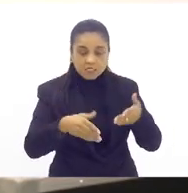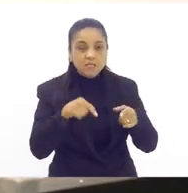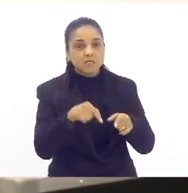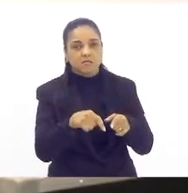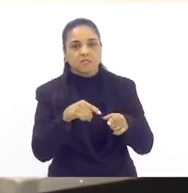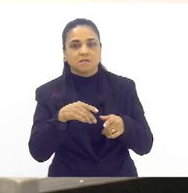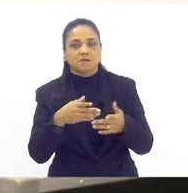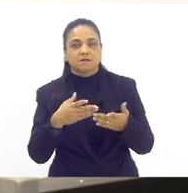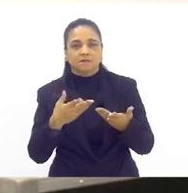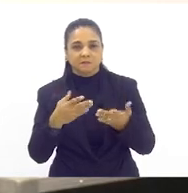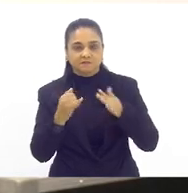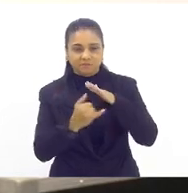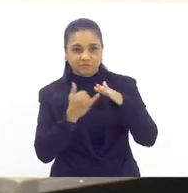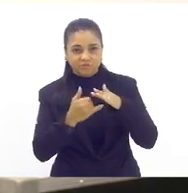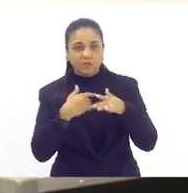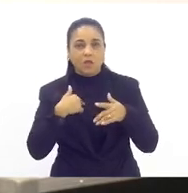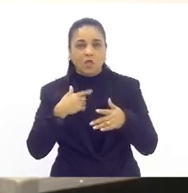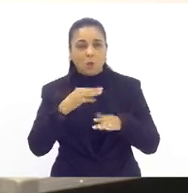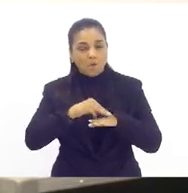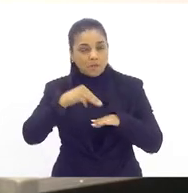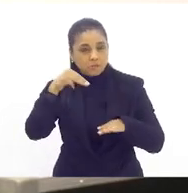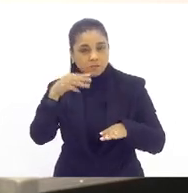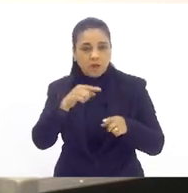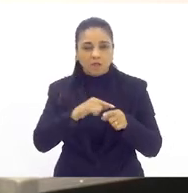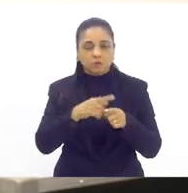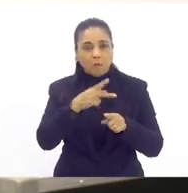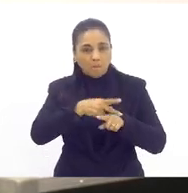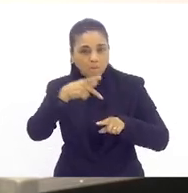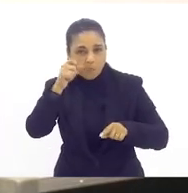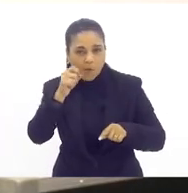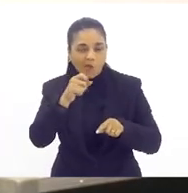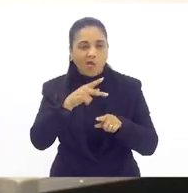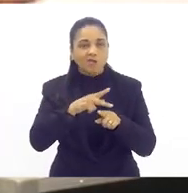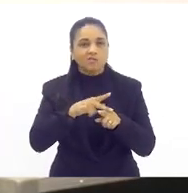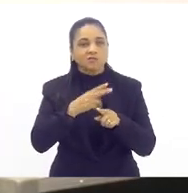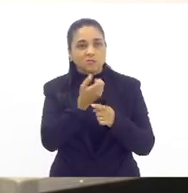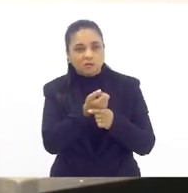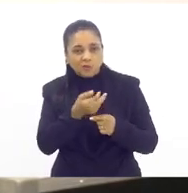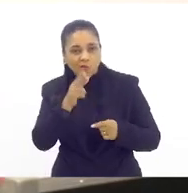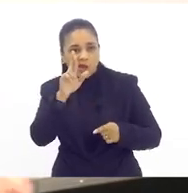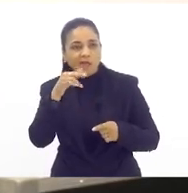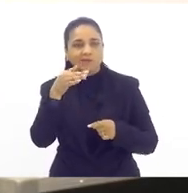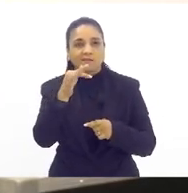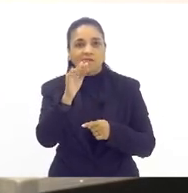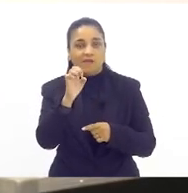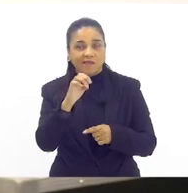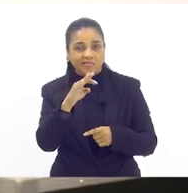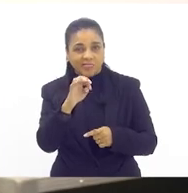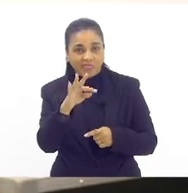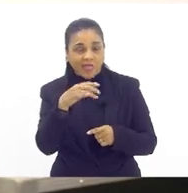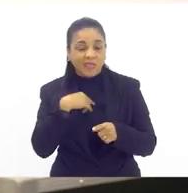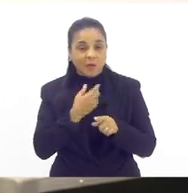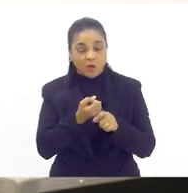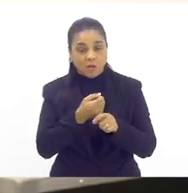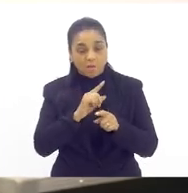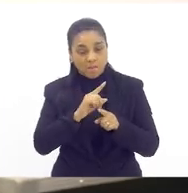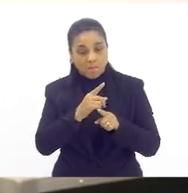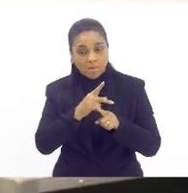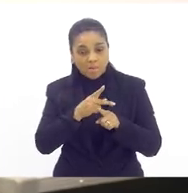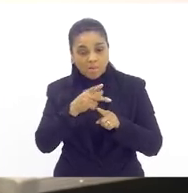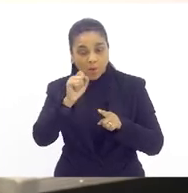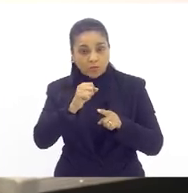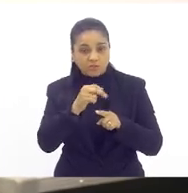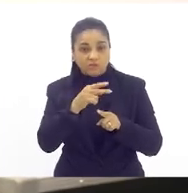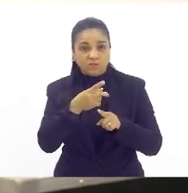sendo fiz um mestrado sendo professor da Faetec terminei o doutorado centro da Faetec agora tô fazendo adulterado trabalhando